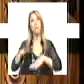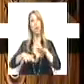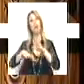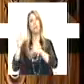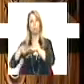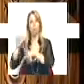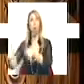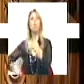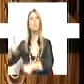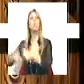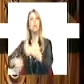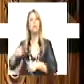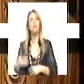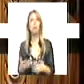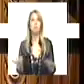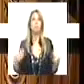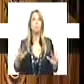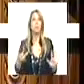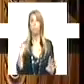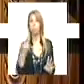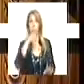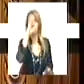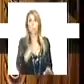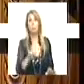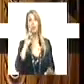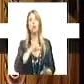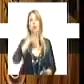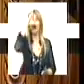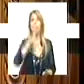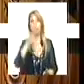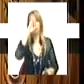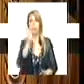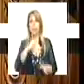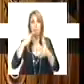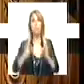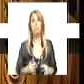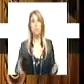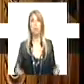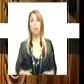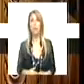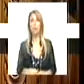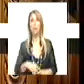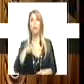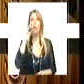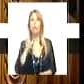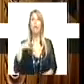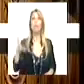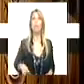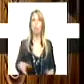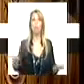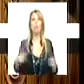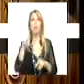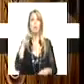da competitividade. Mas nós sabemos, a Sra. Ministra certamente também saberá, que tanto o Banco de Portugal como o Instituto Nacional